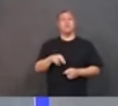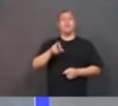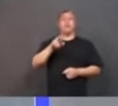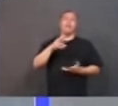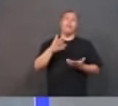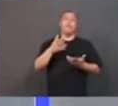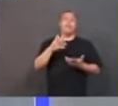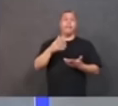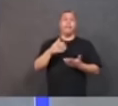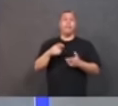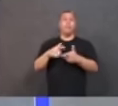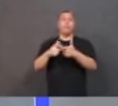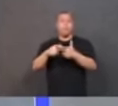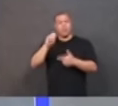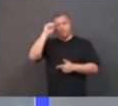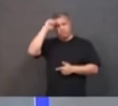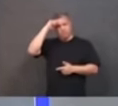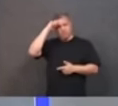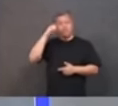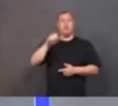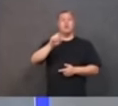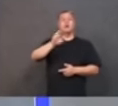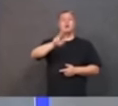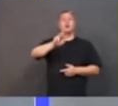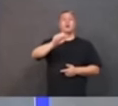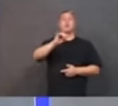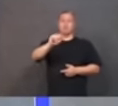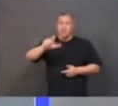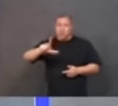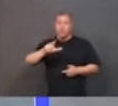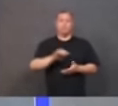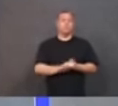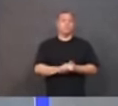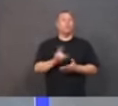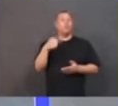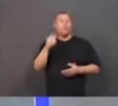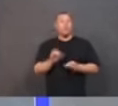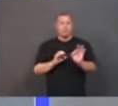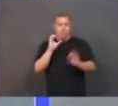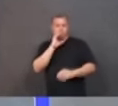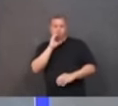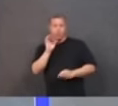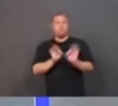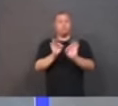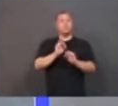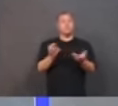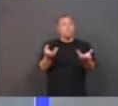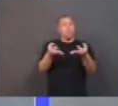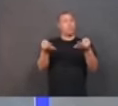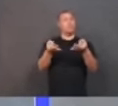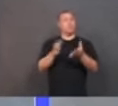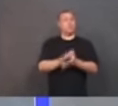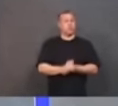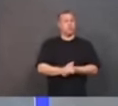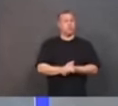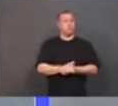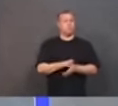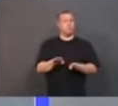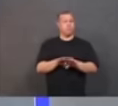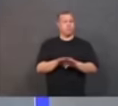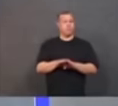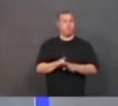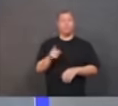essas questões com uma, vamos dizer assim, com uma melhor agilidade e qualidade. Nós também temos colocado